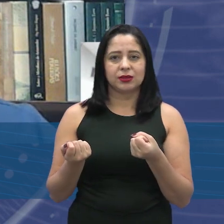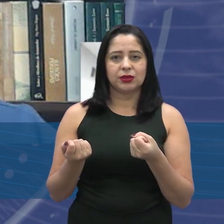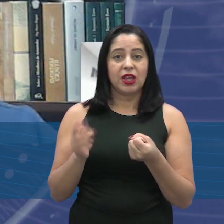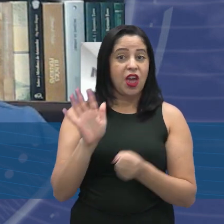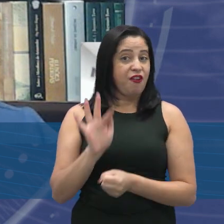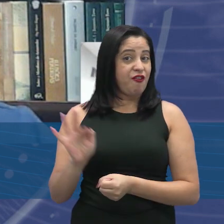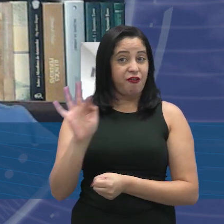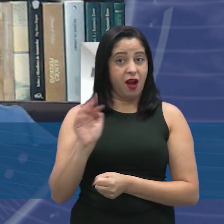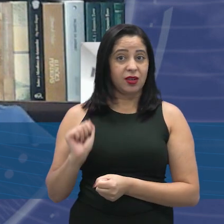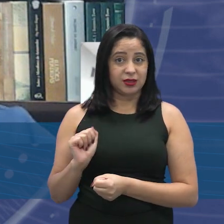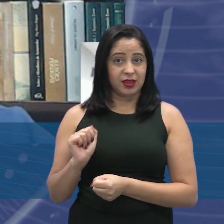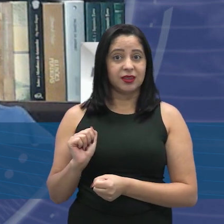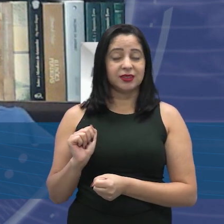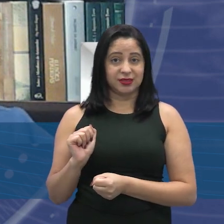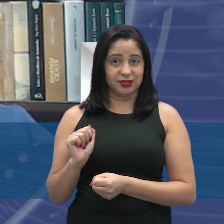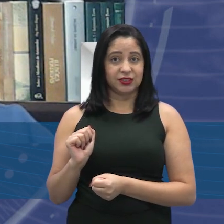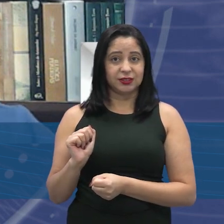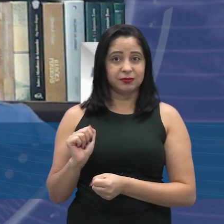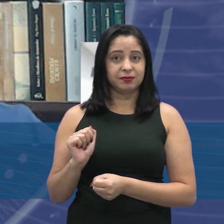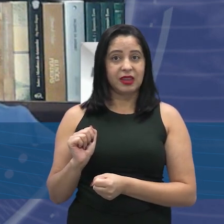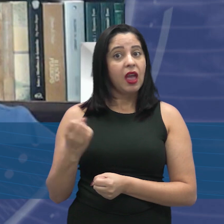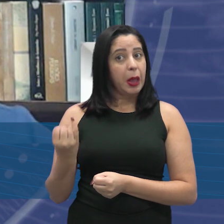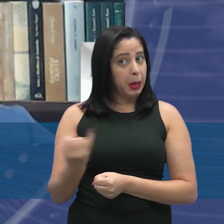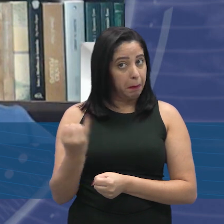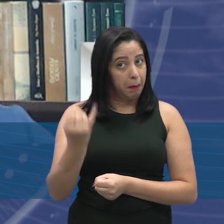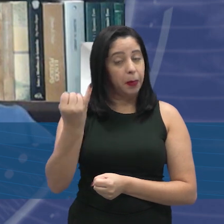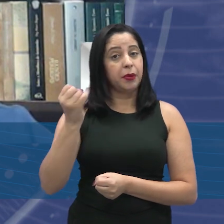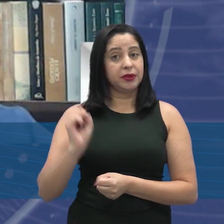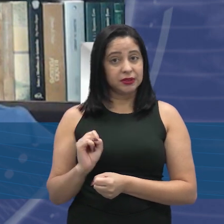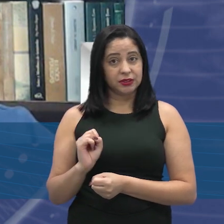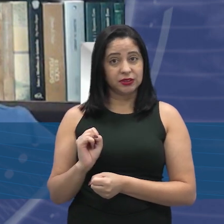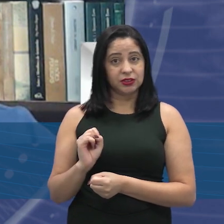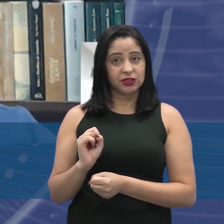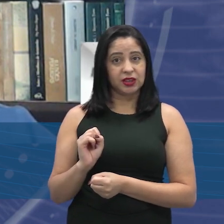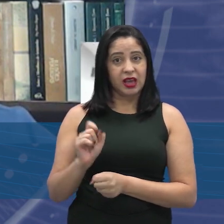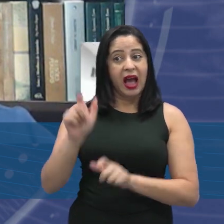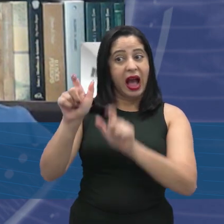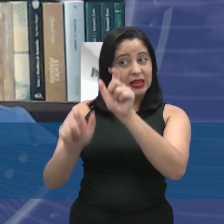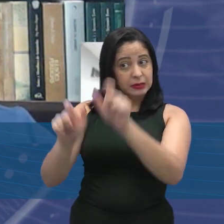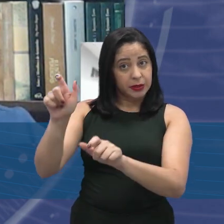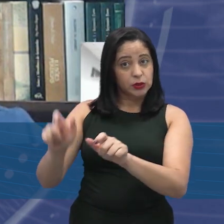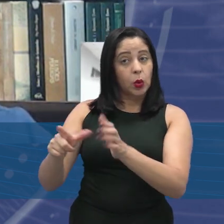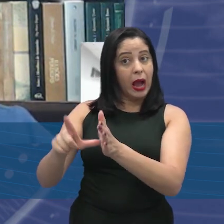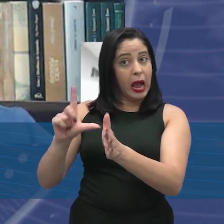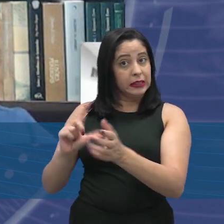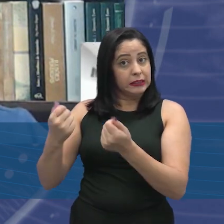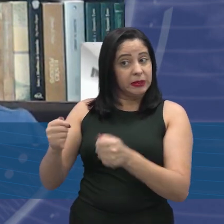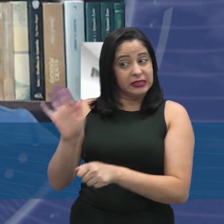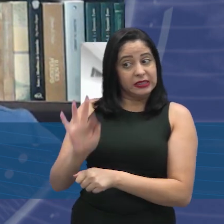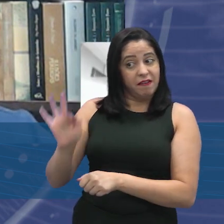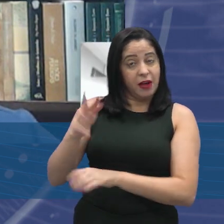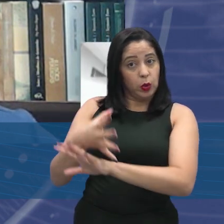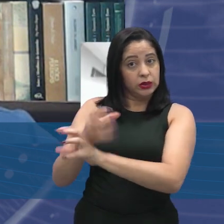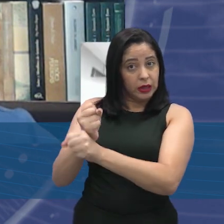graduação, olha só, seria muito importante que essa pessoa investisse numa graduação, entendeu? Porque a partir do